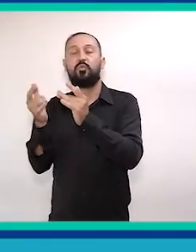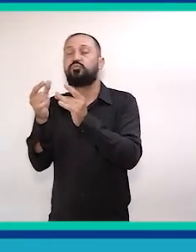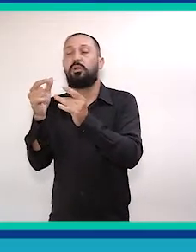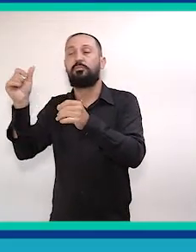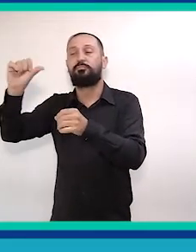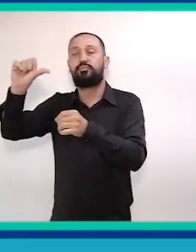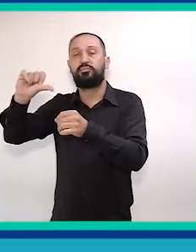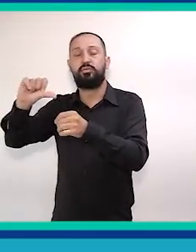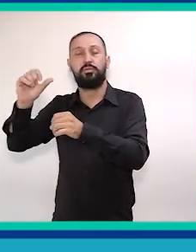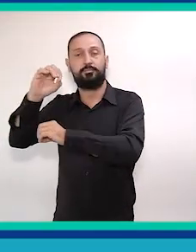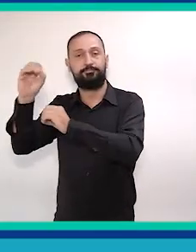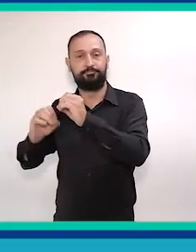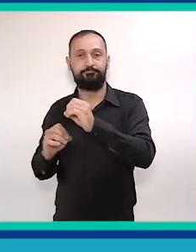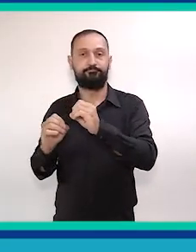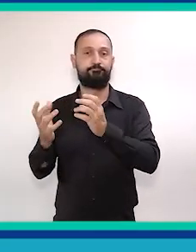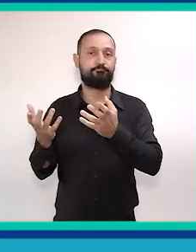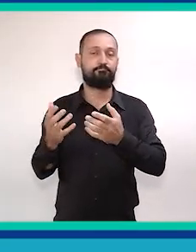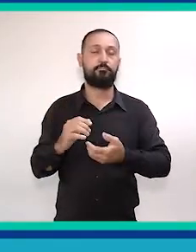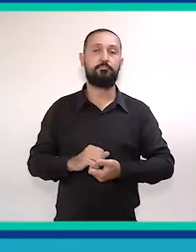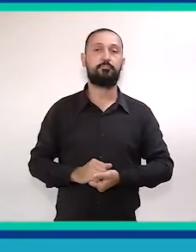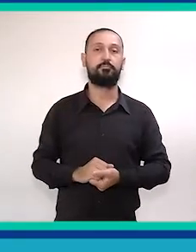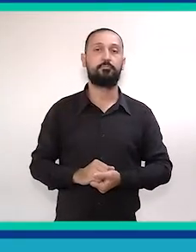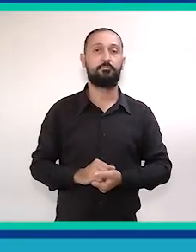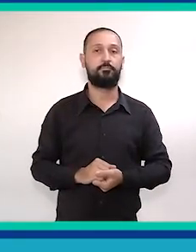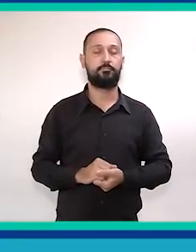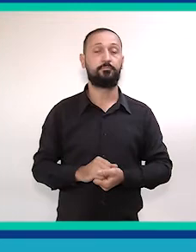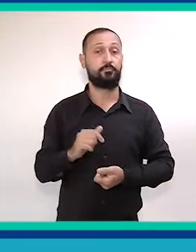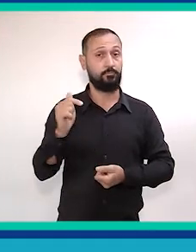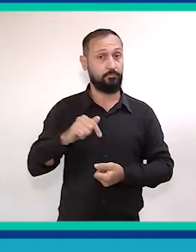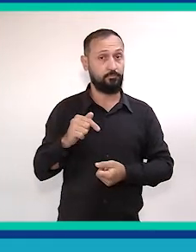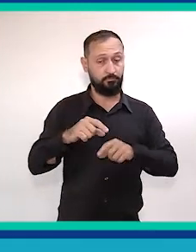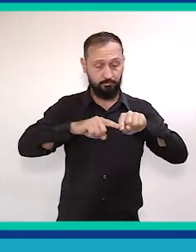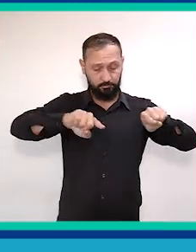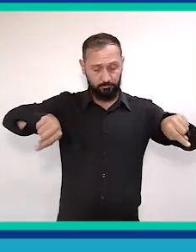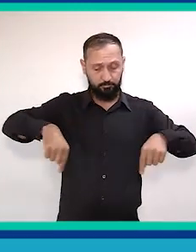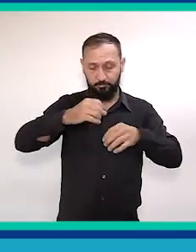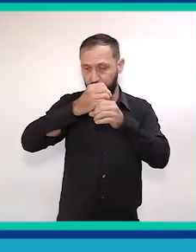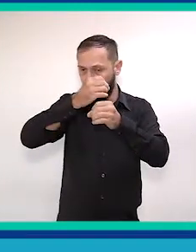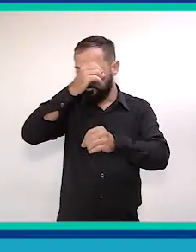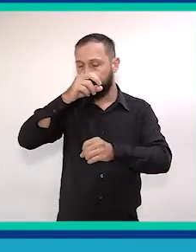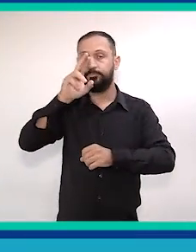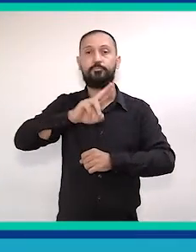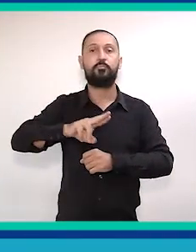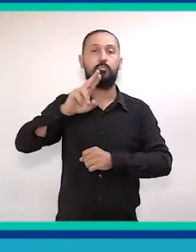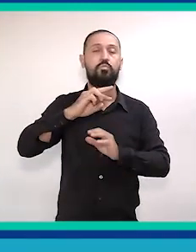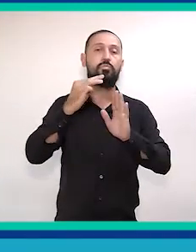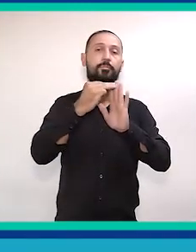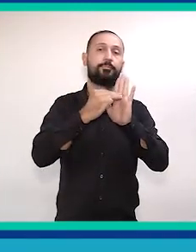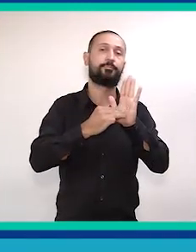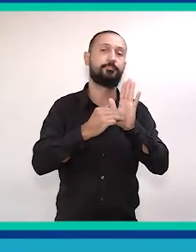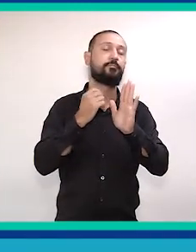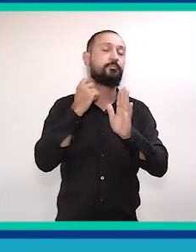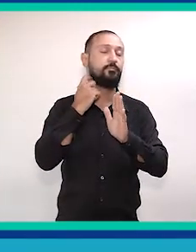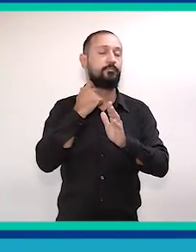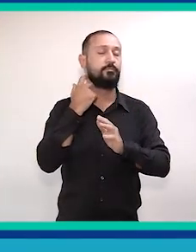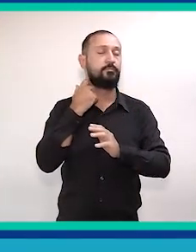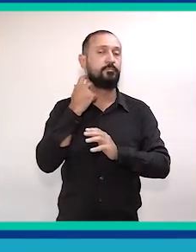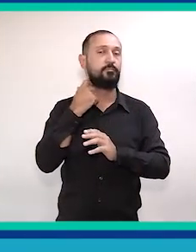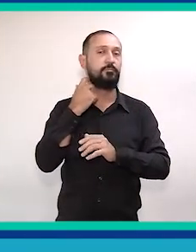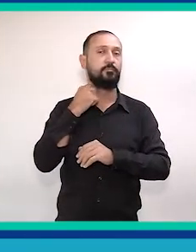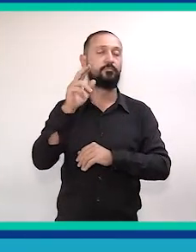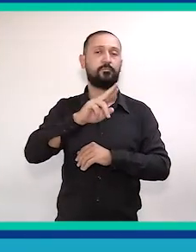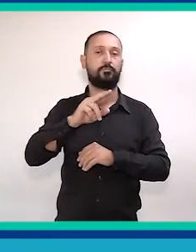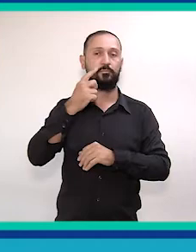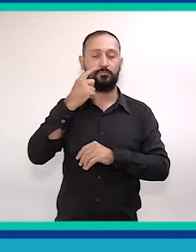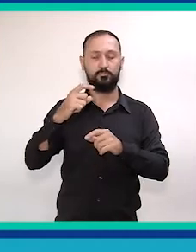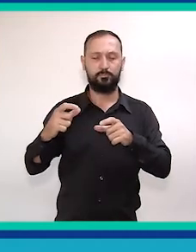contato da nossa célula, beleza? Então, funcionou mais ou menos dessa forma. Aqui no laboratório, a gente trabalha com uma metodologia